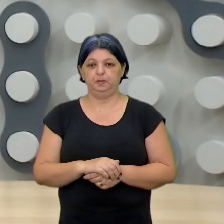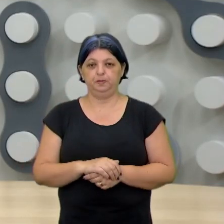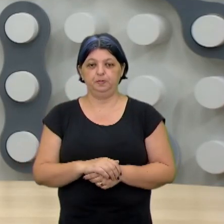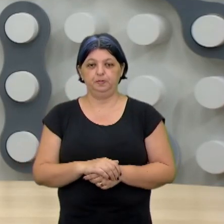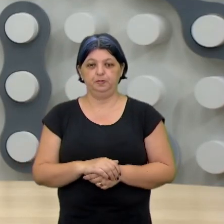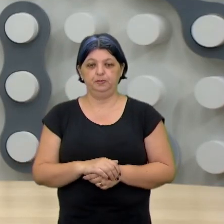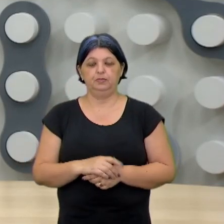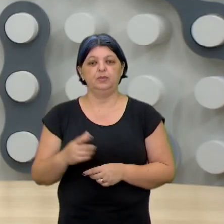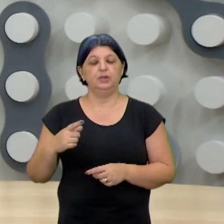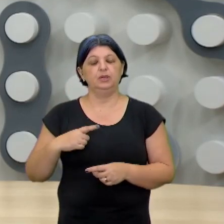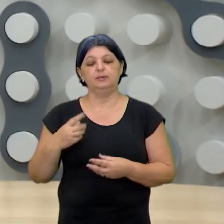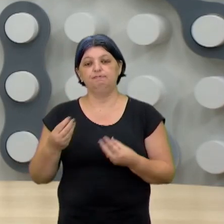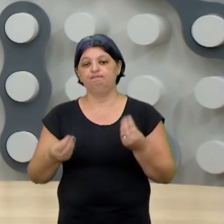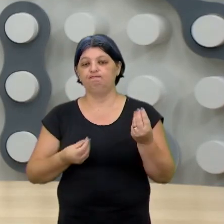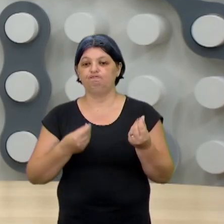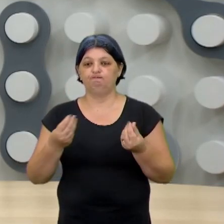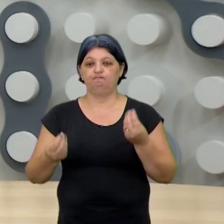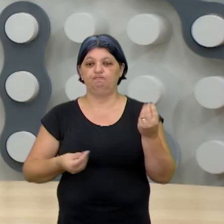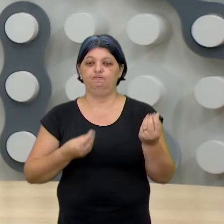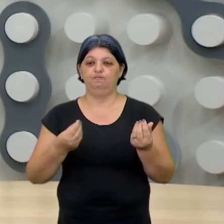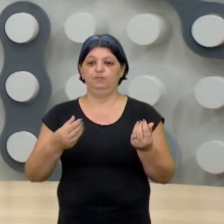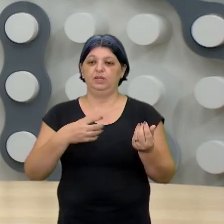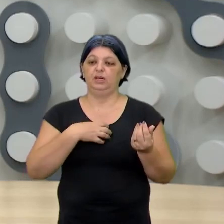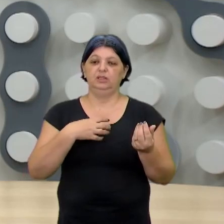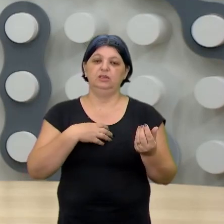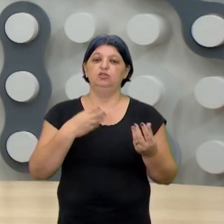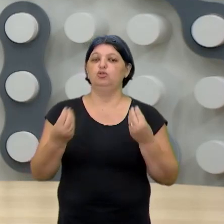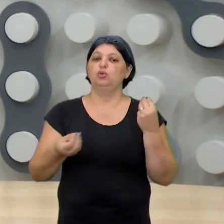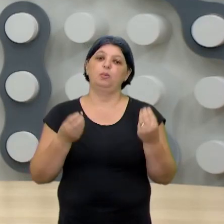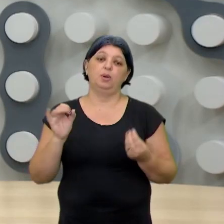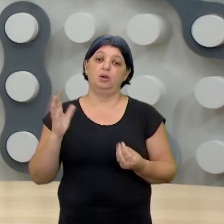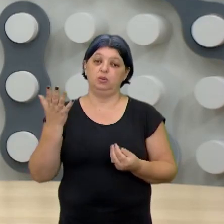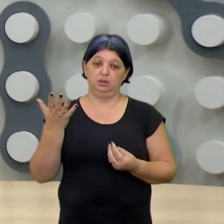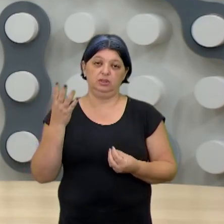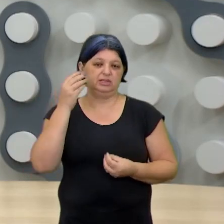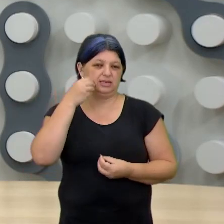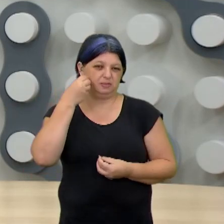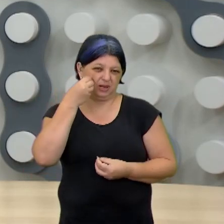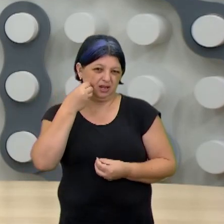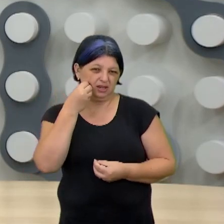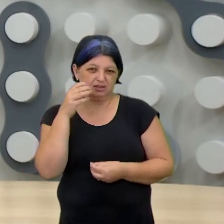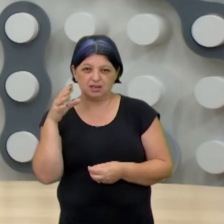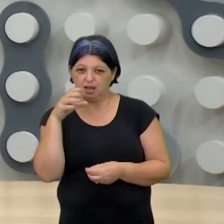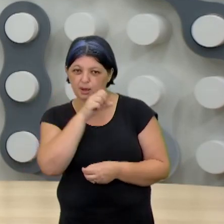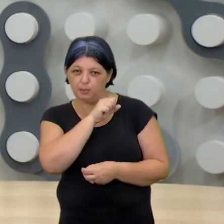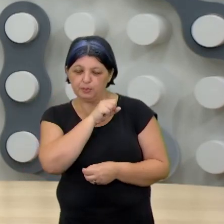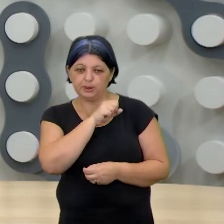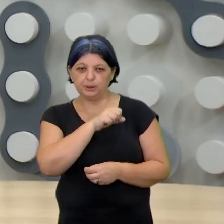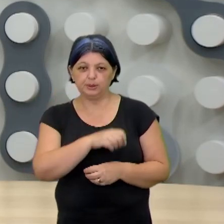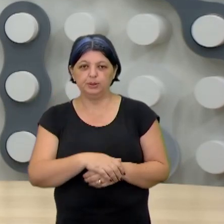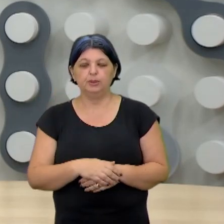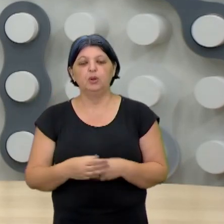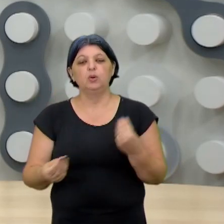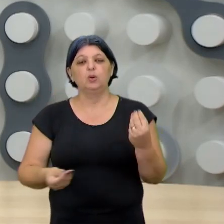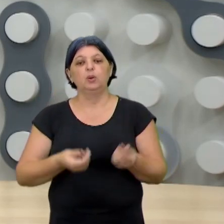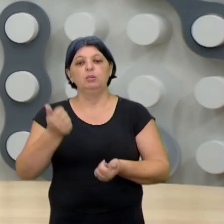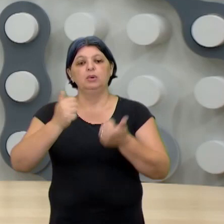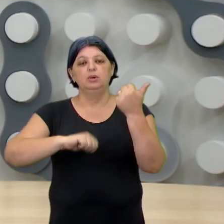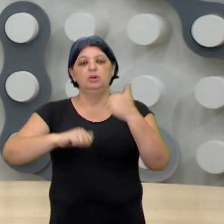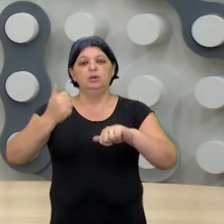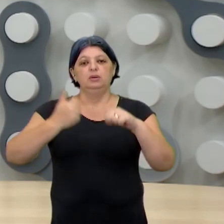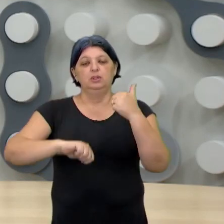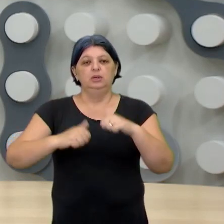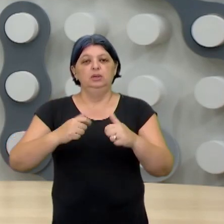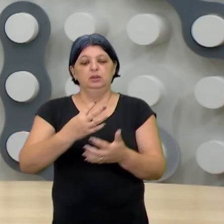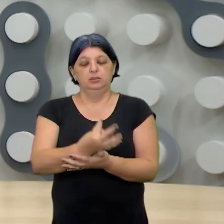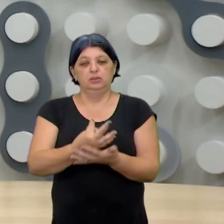um pedacinho aí de sentir como é que funciona, uma experiência pequenininha de como funciona uma análise aí de um texto